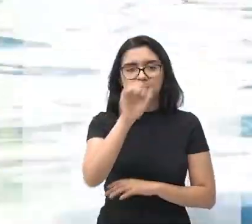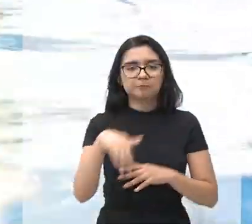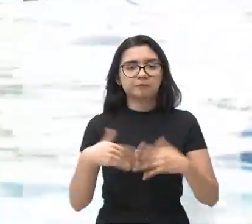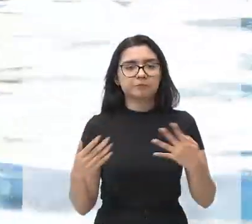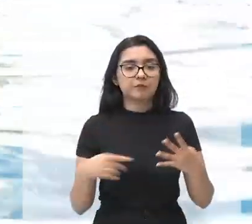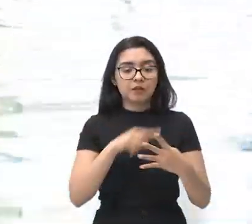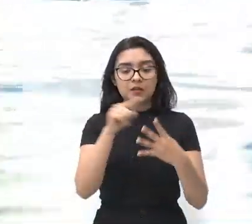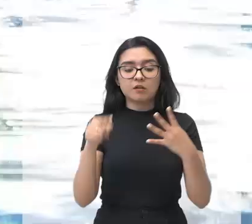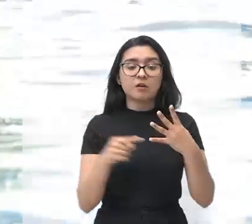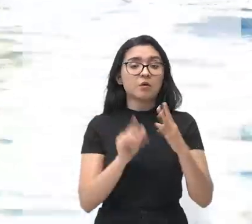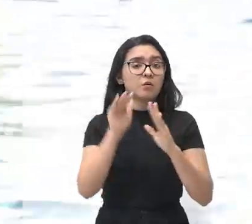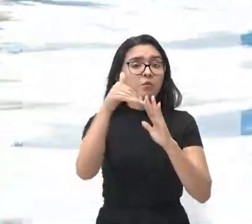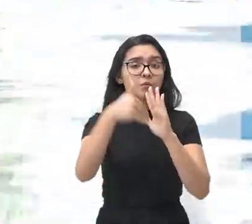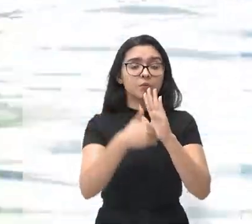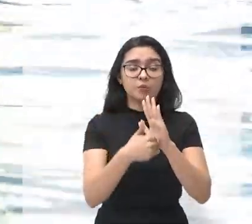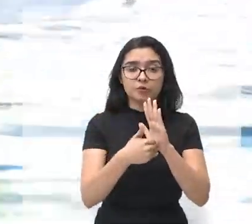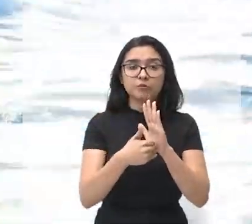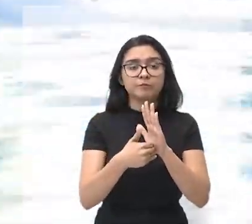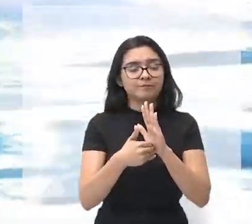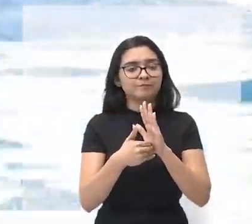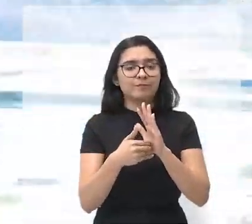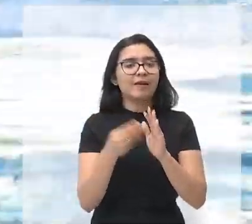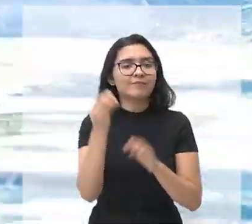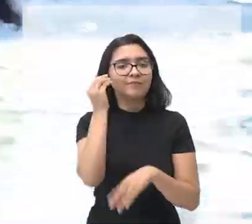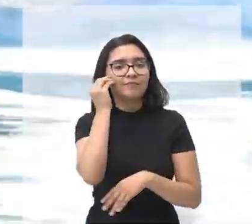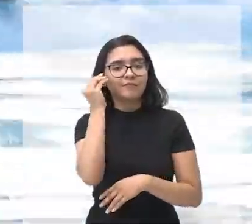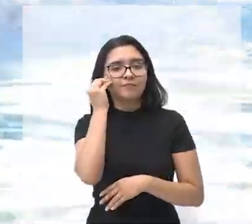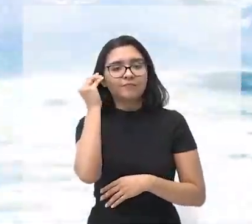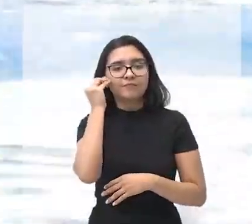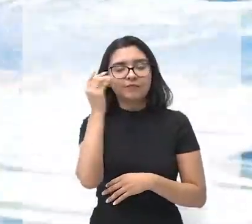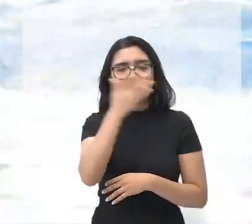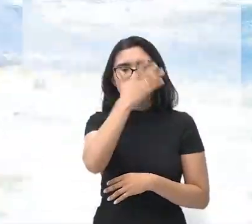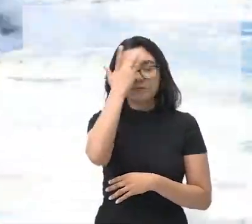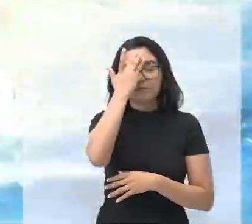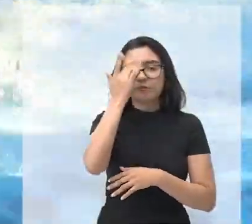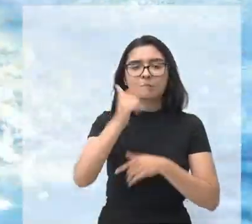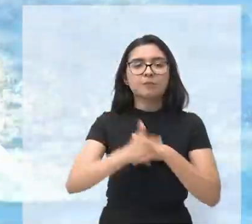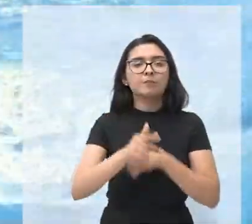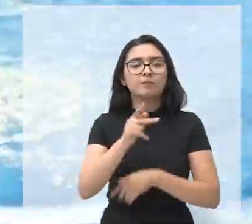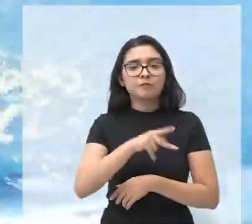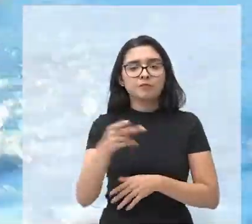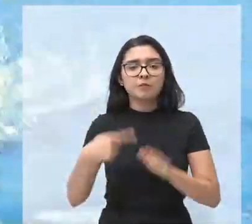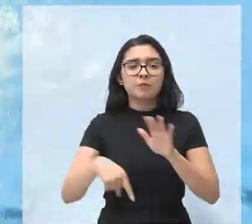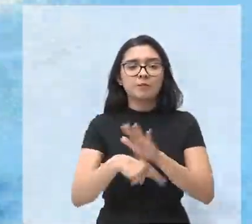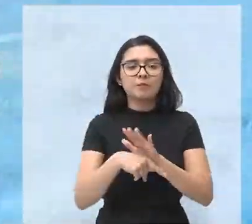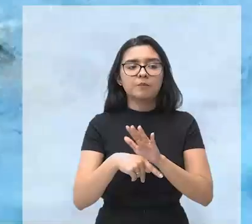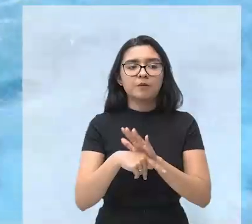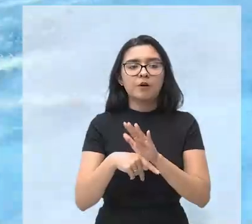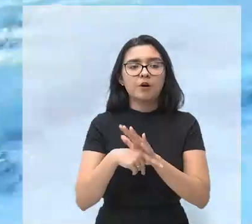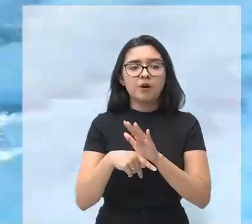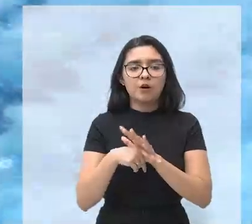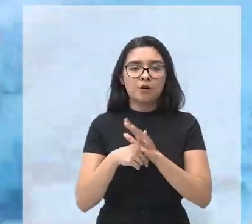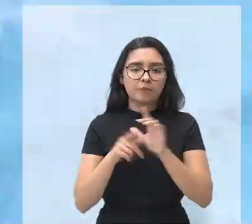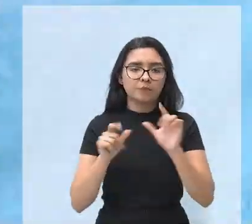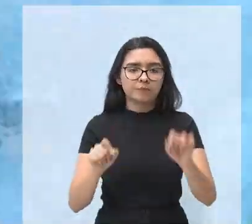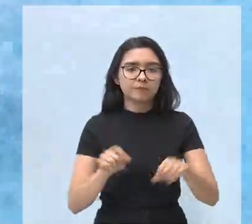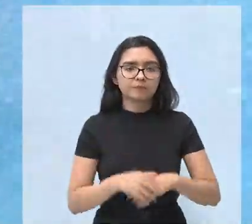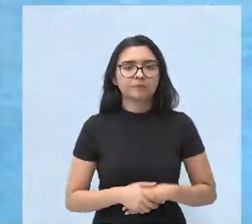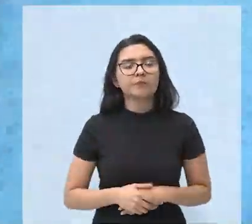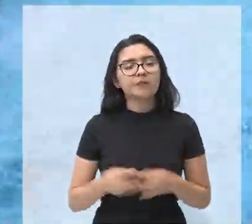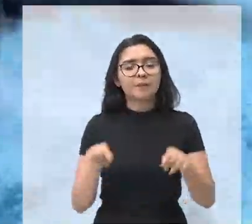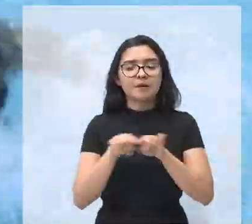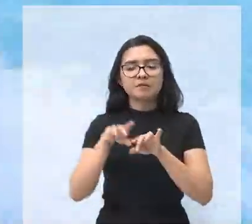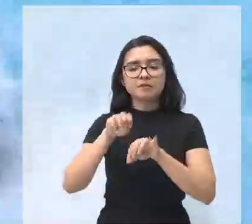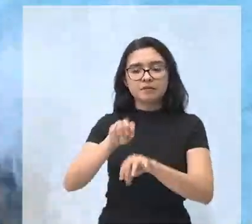é um dos últimos a ser explorado aí pelos professores de natação, a ser ensinados para os seus